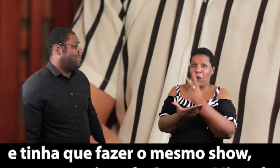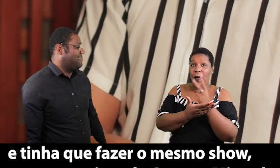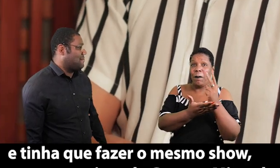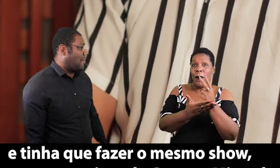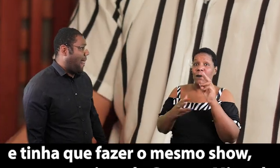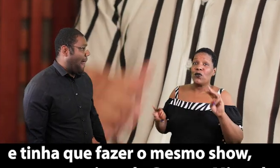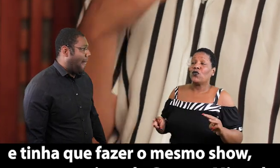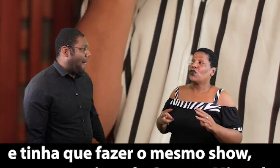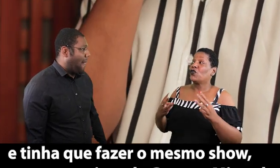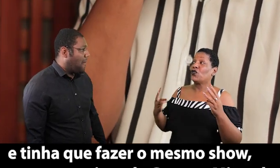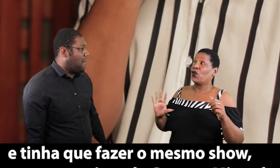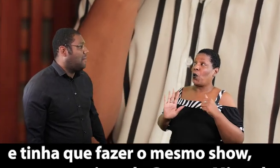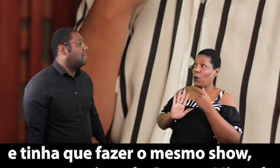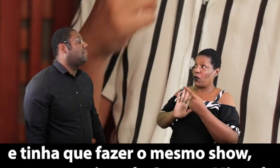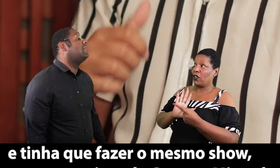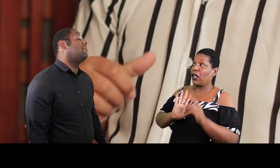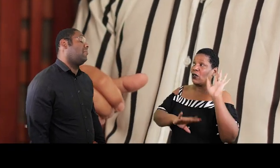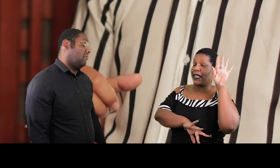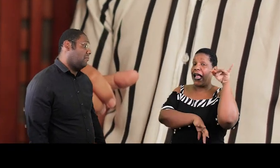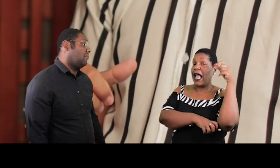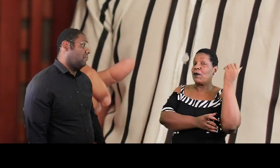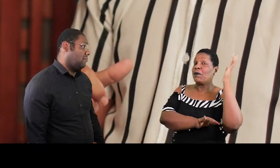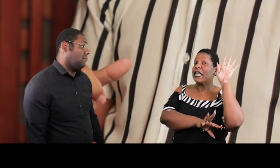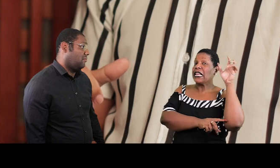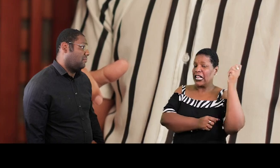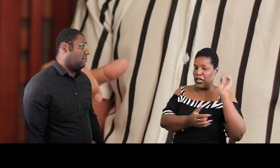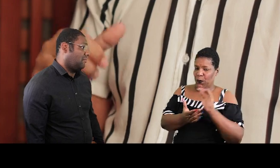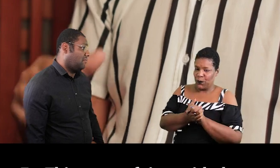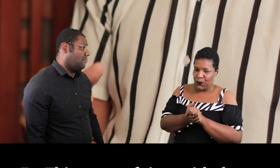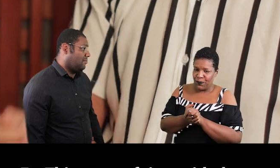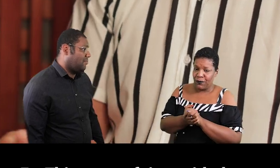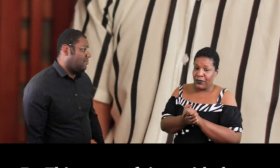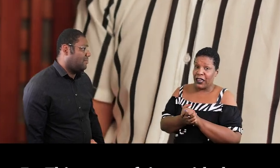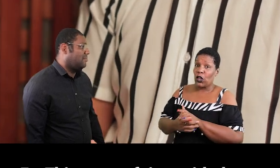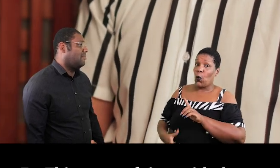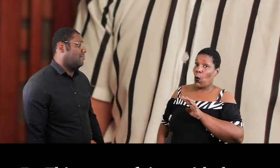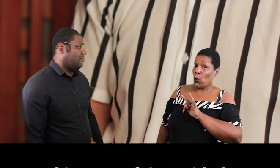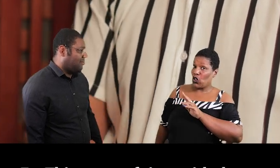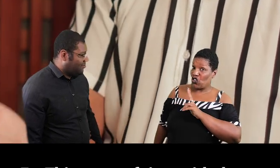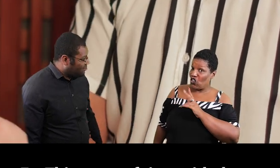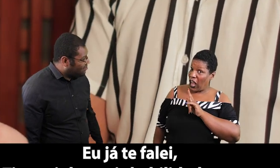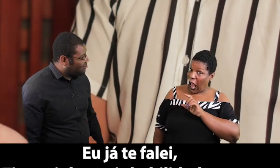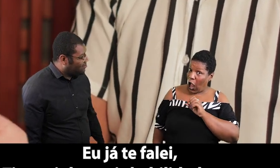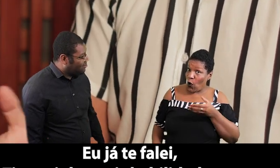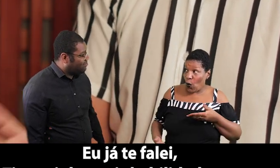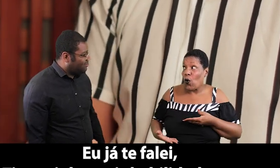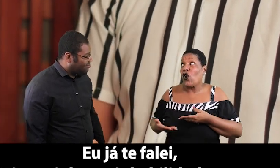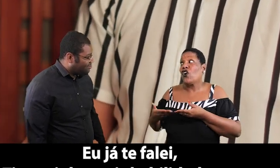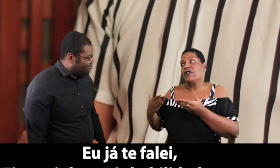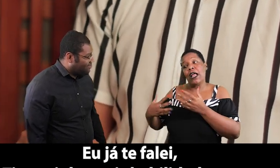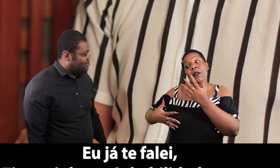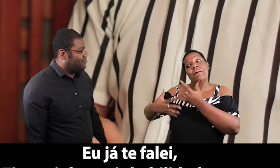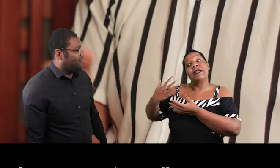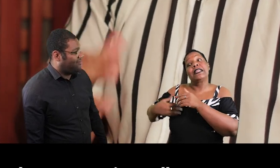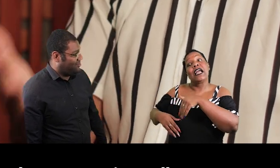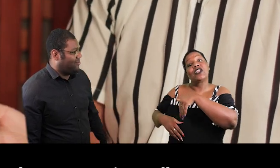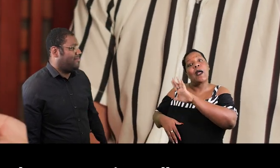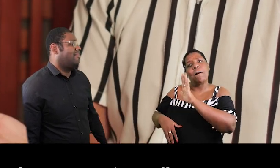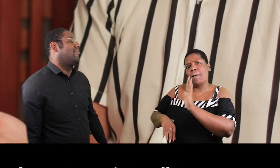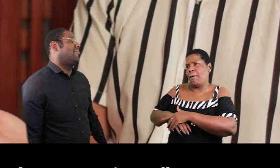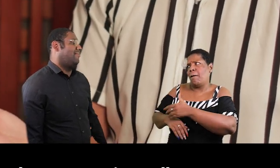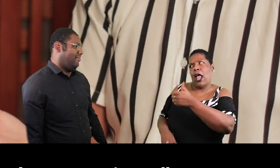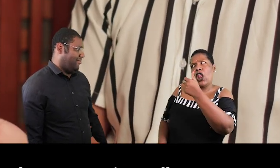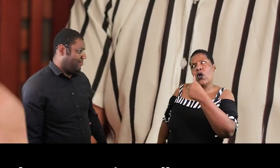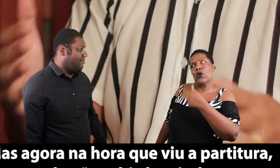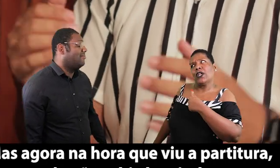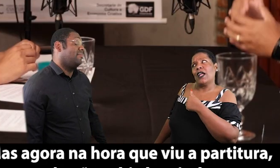show, que era um projeto da Carmen Miranda. E o Thiago que foi convidado. Porque eu já te falei, o Thiago tinha mais habilidade que eu, ele tocava muito melhor